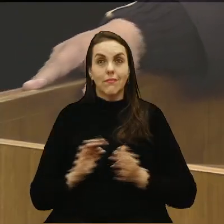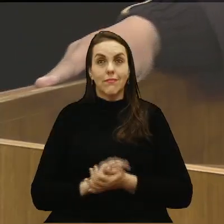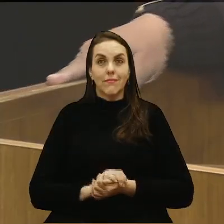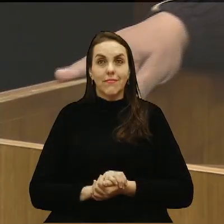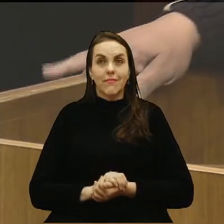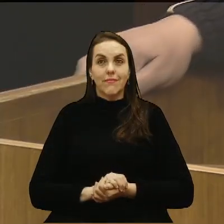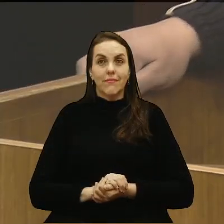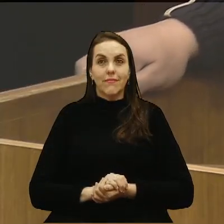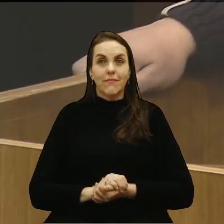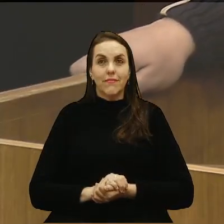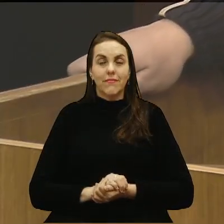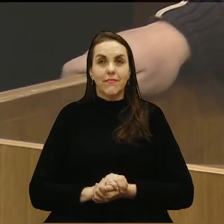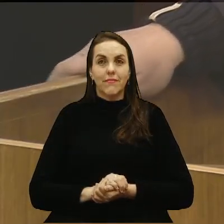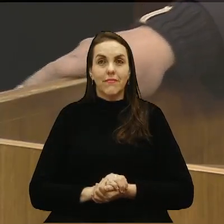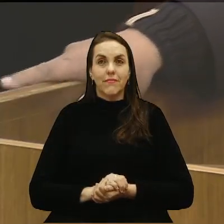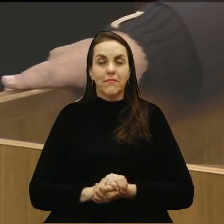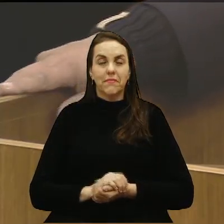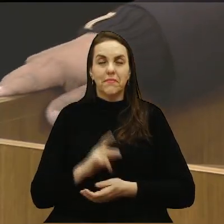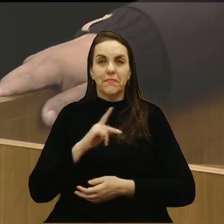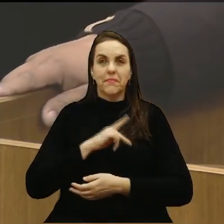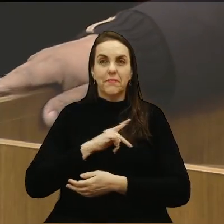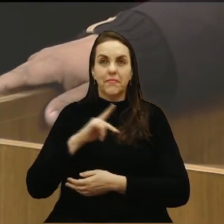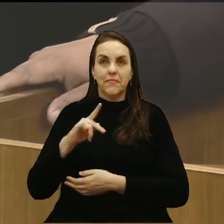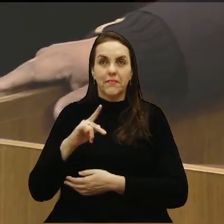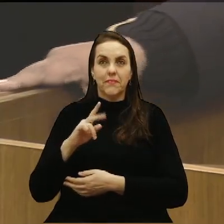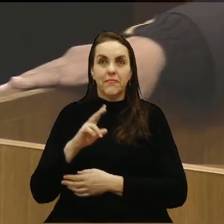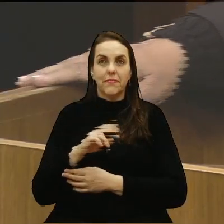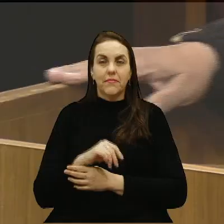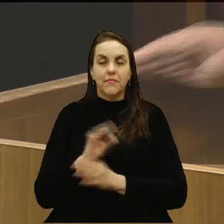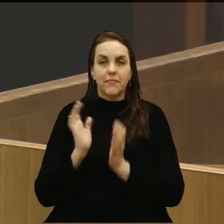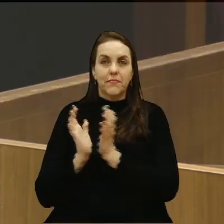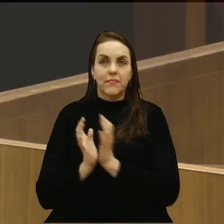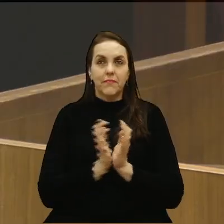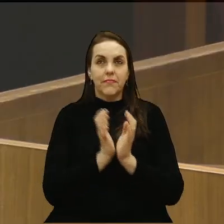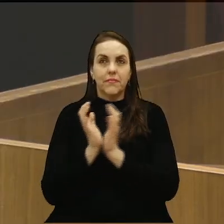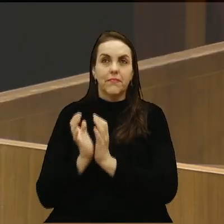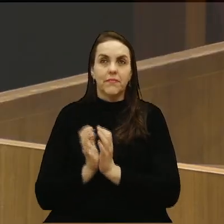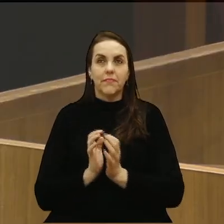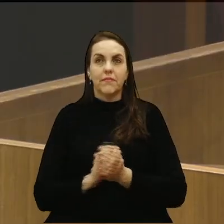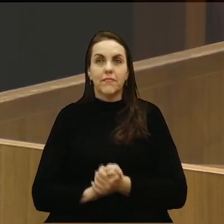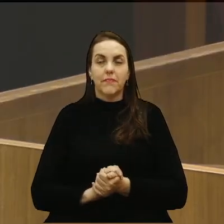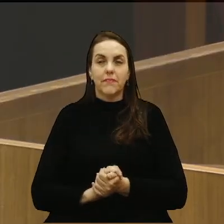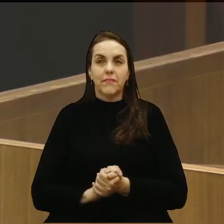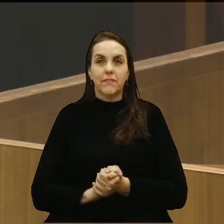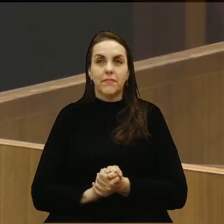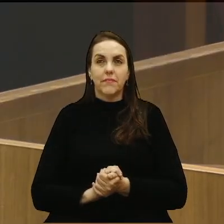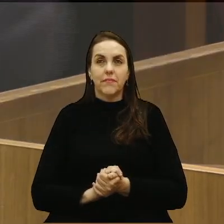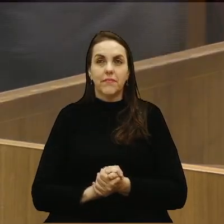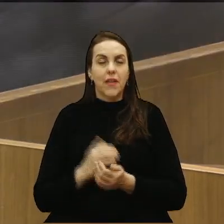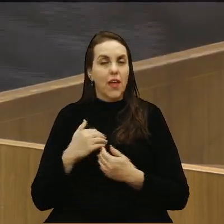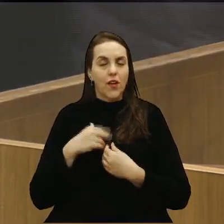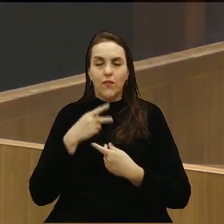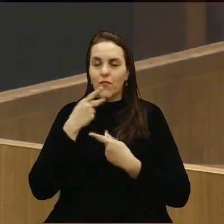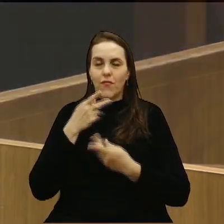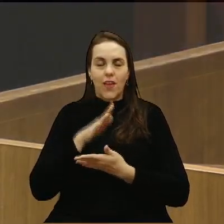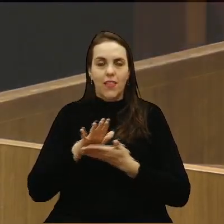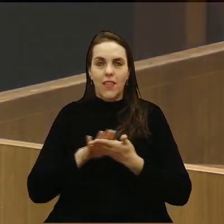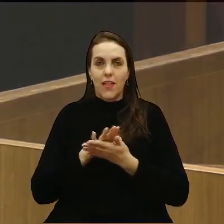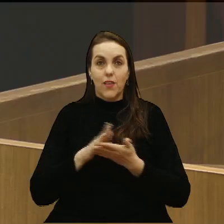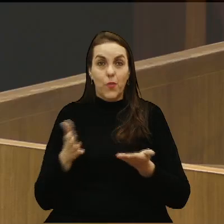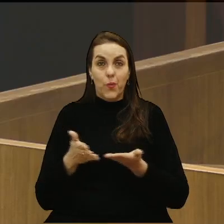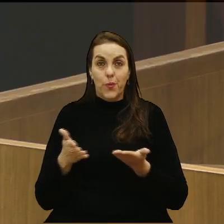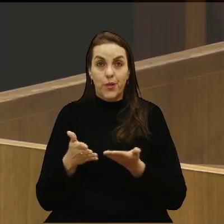Mas, senhor presidente, nobres pares, eu não iria me manifestar hoje